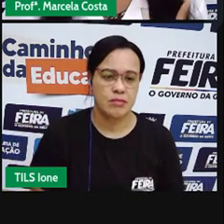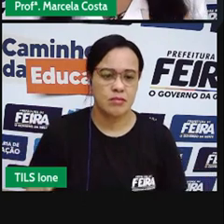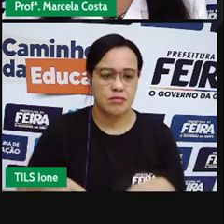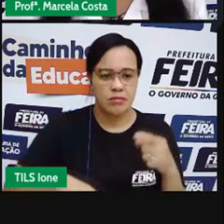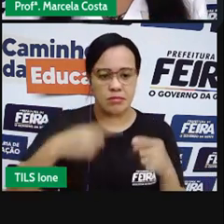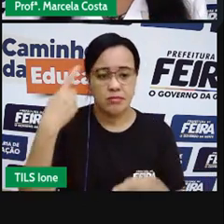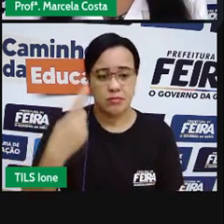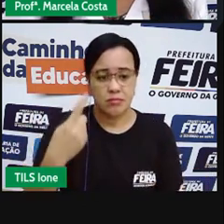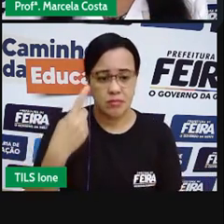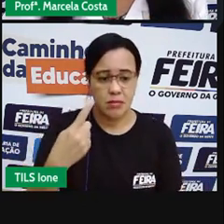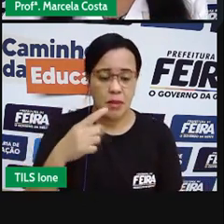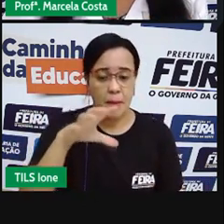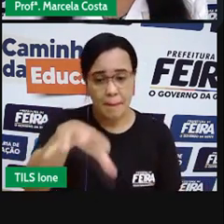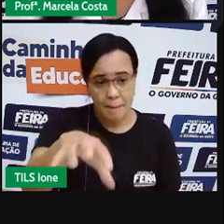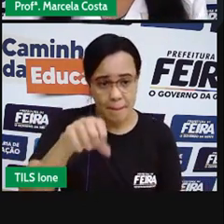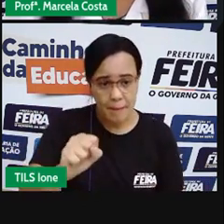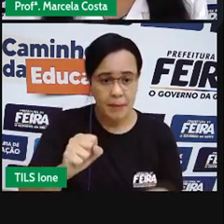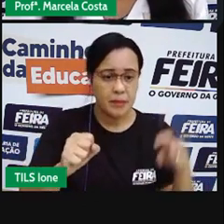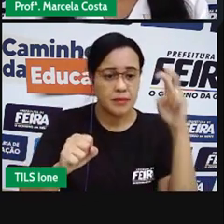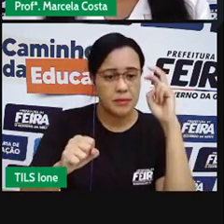Primeiro ele pegou 5 ovos, ó.